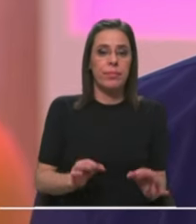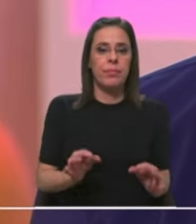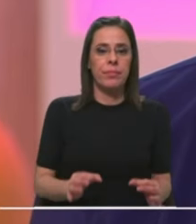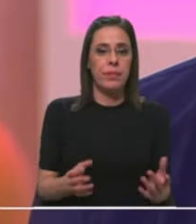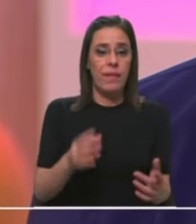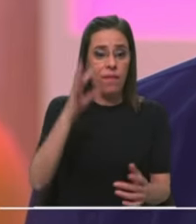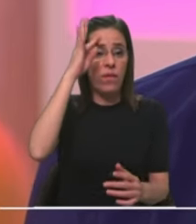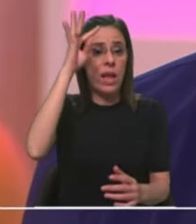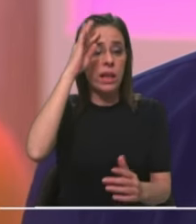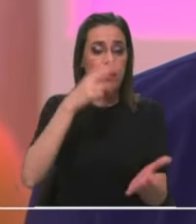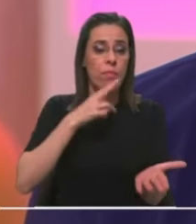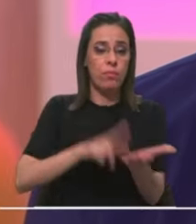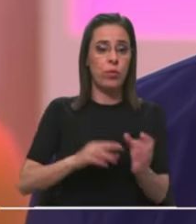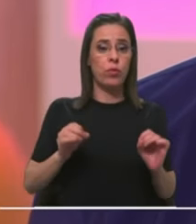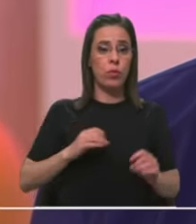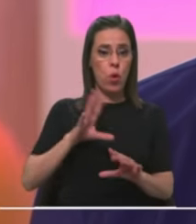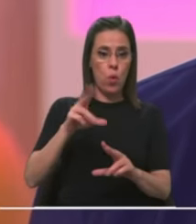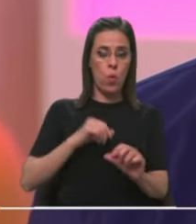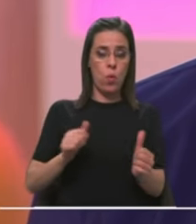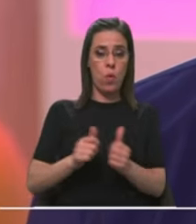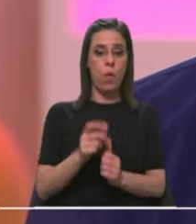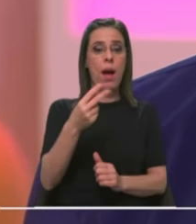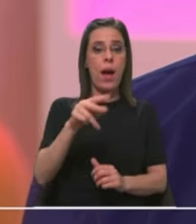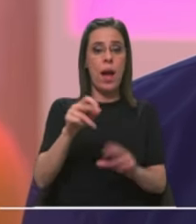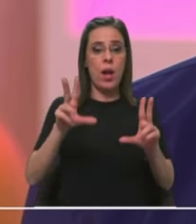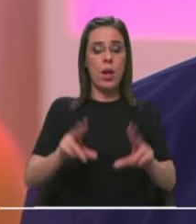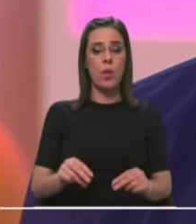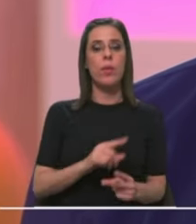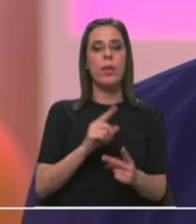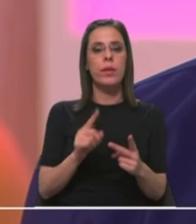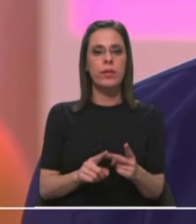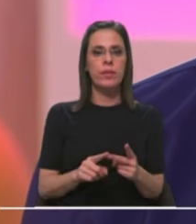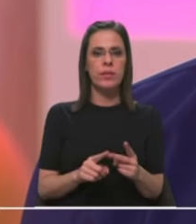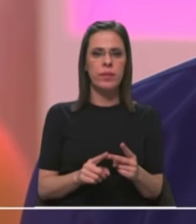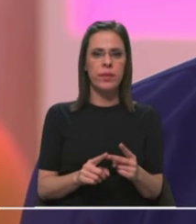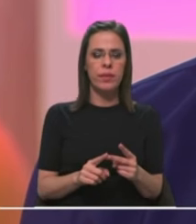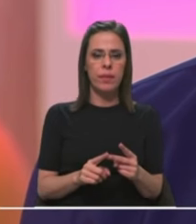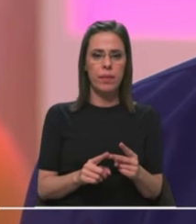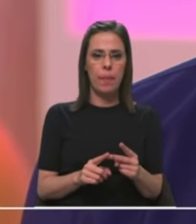completamente fictícia. Nunca me envolvi com a Ana. Depois,